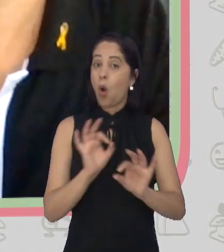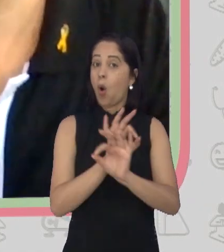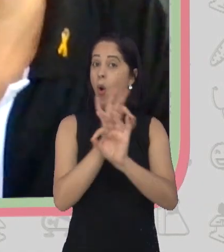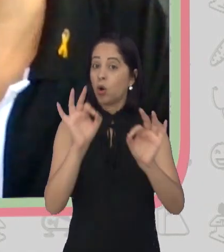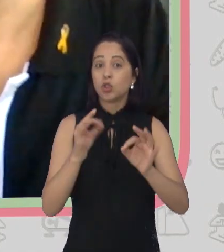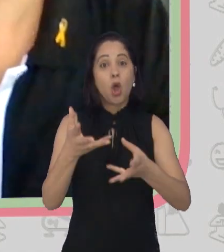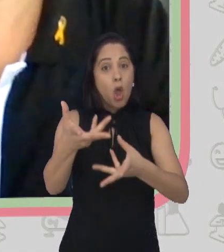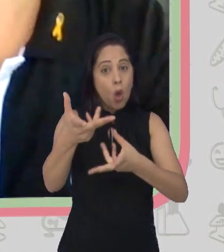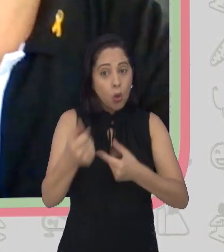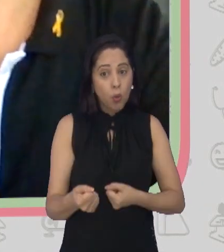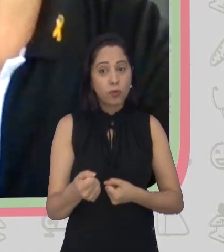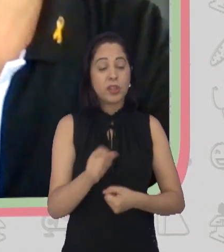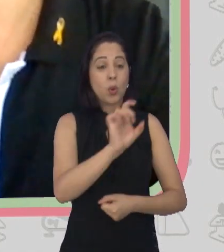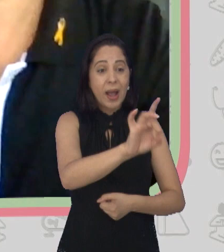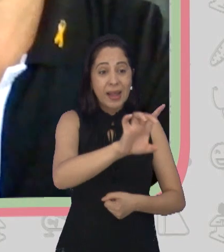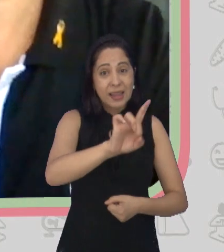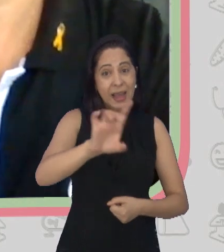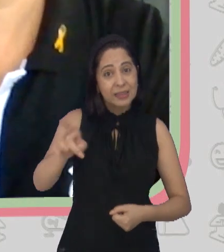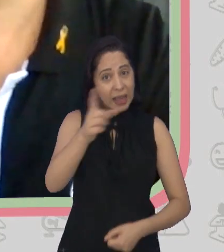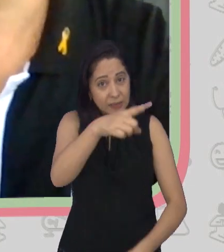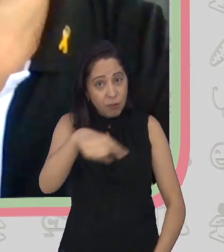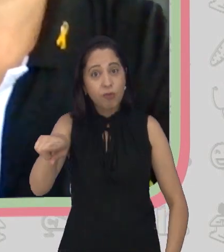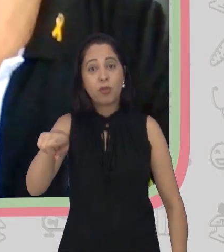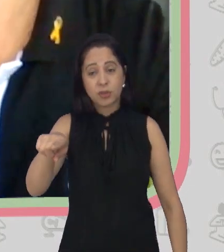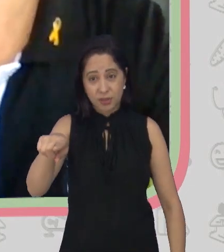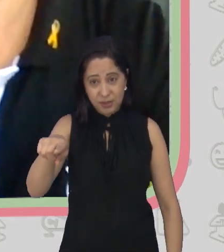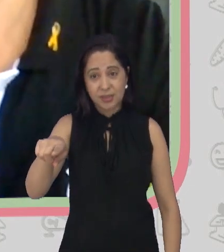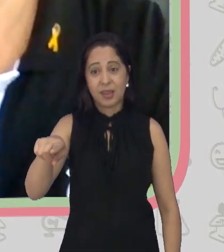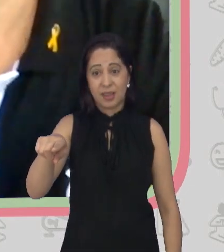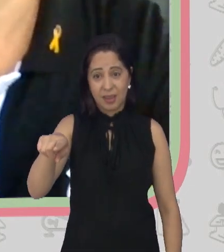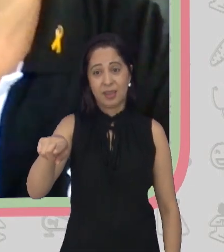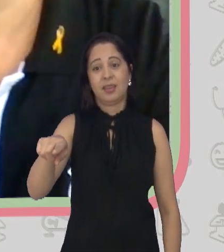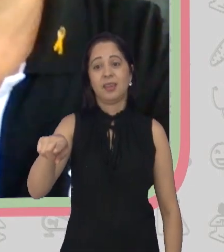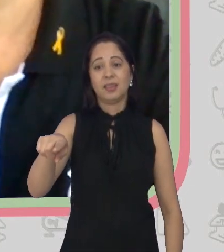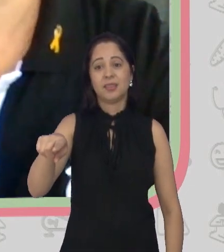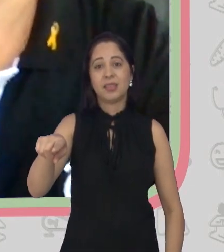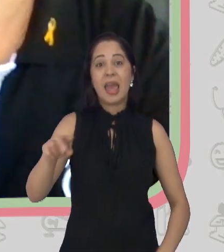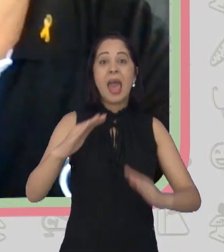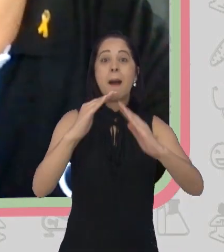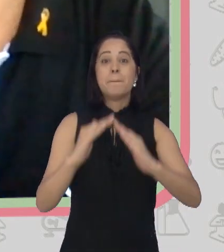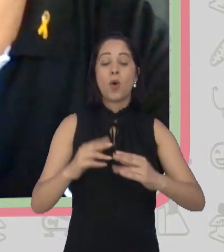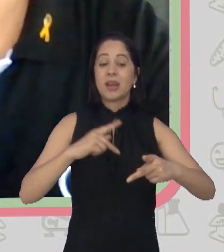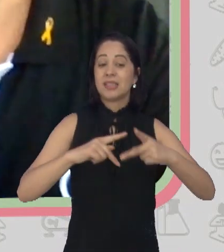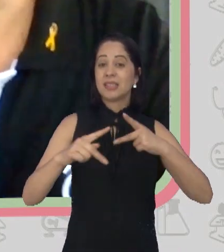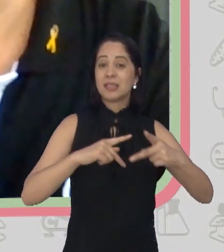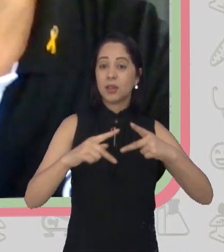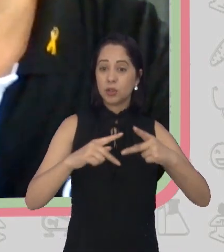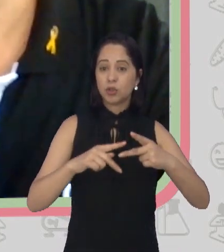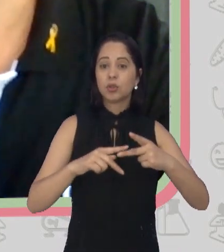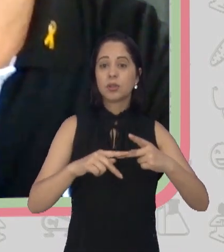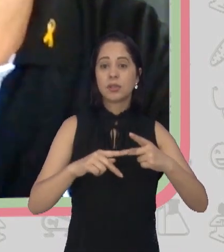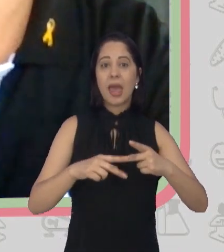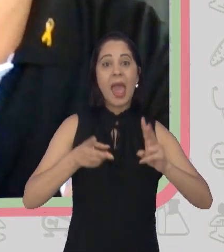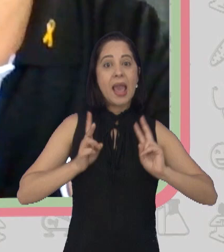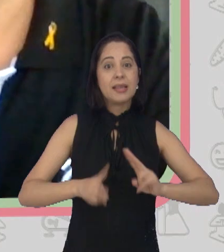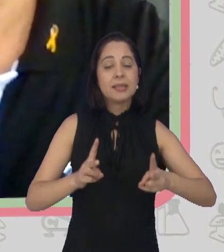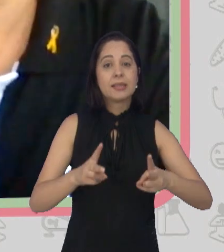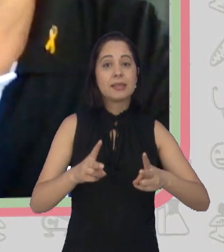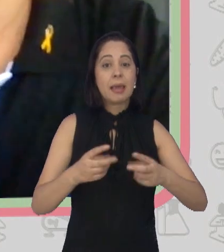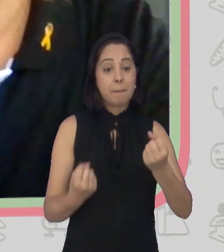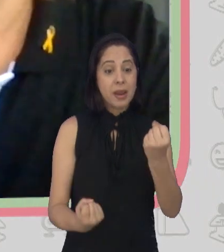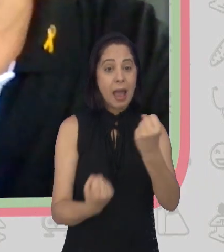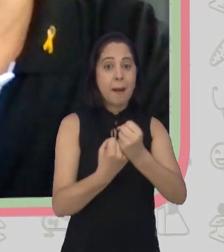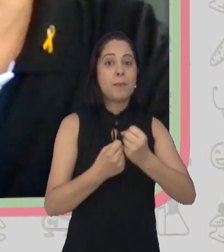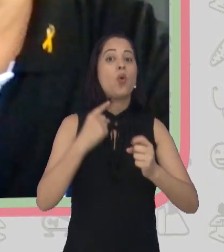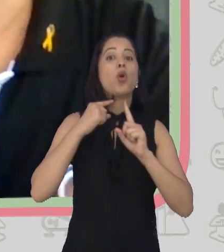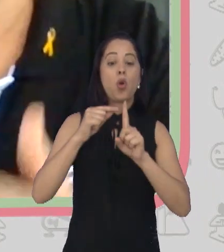eu convido, né, todos os telespectadores e todo mundo aí de São José dos Campos para que acompanhe o Maio Amarelo e que